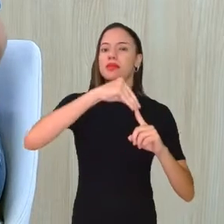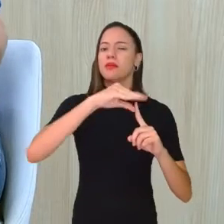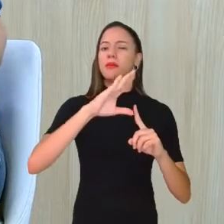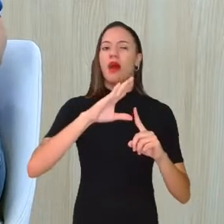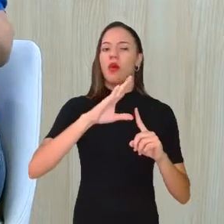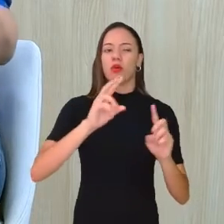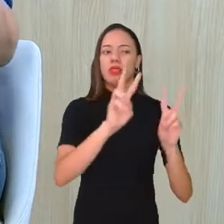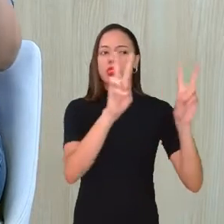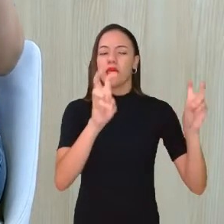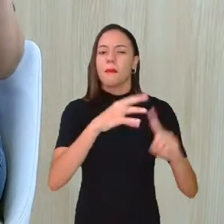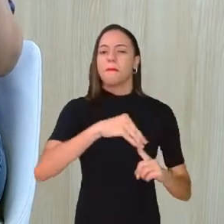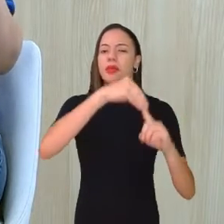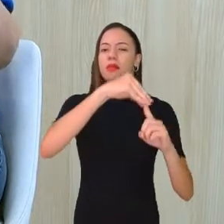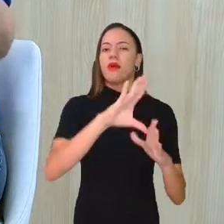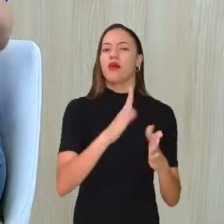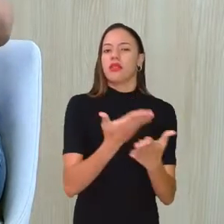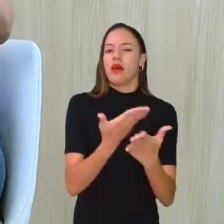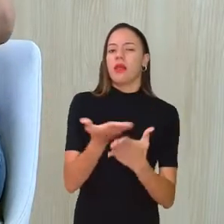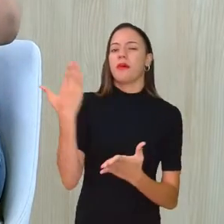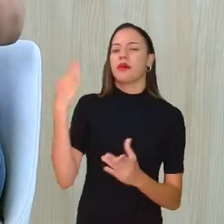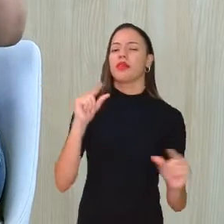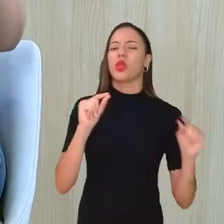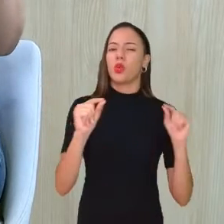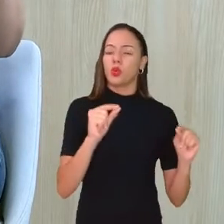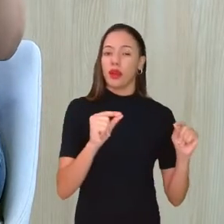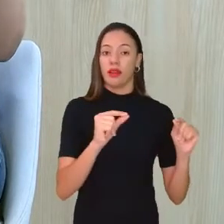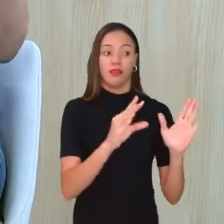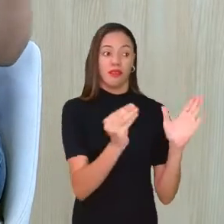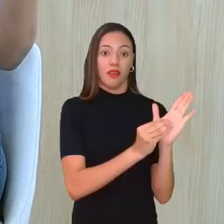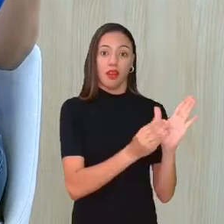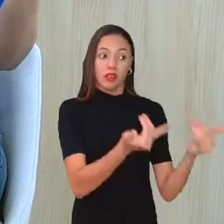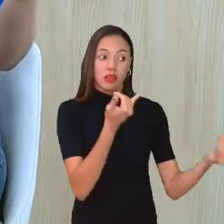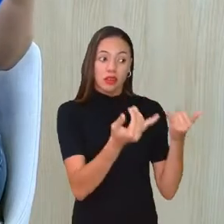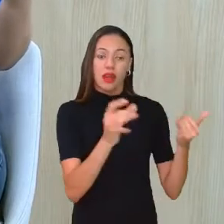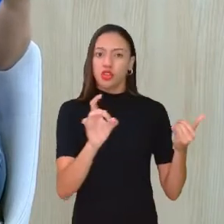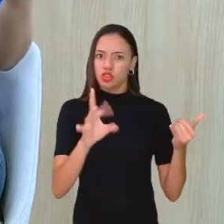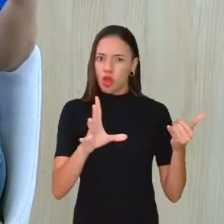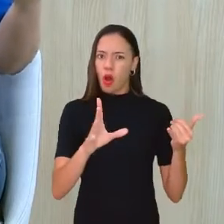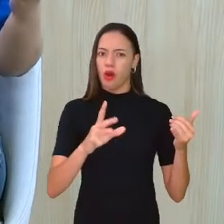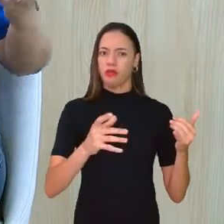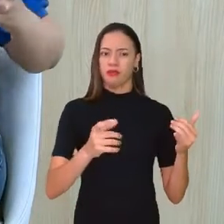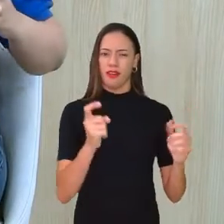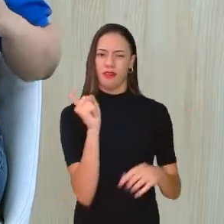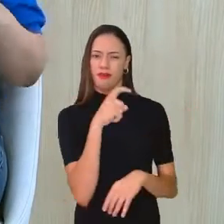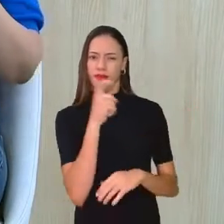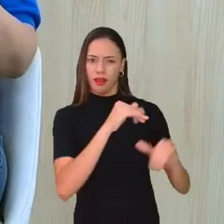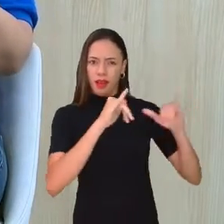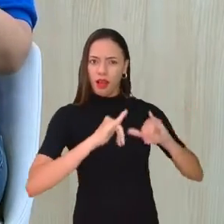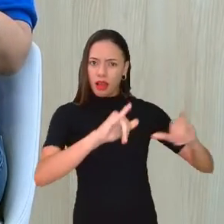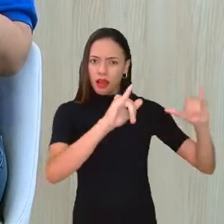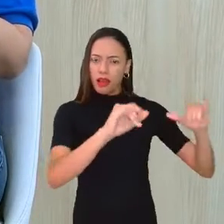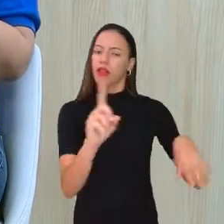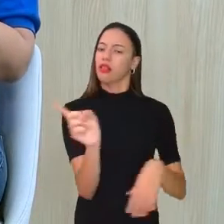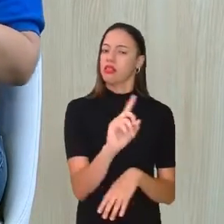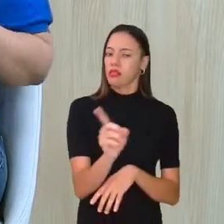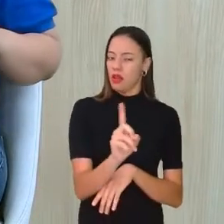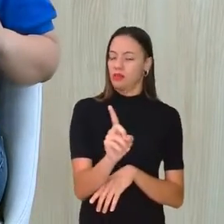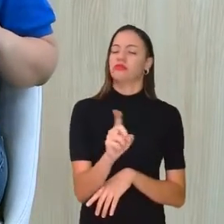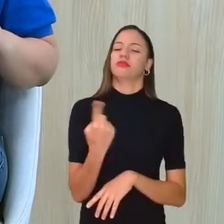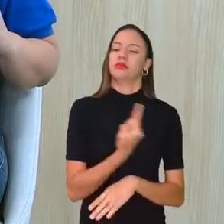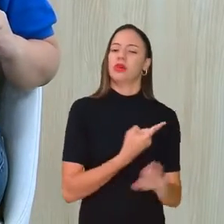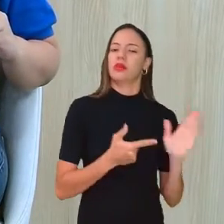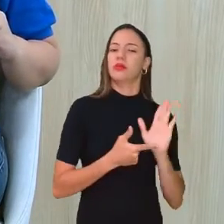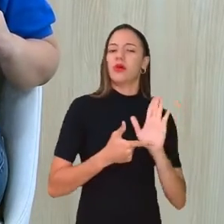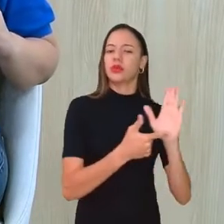para vocês que a desinformação ela não é apenas fake news. Ou seja, a gente mostrou para vocês que